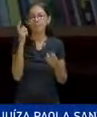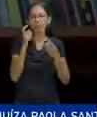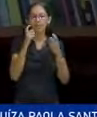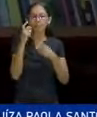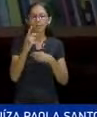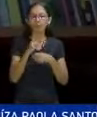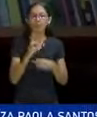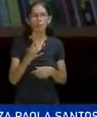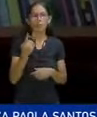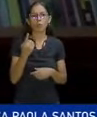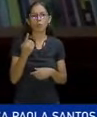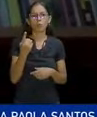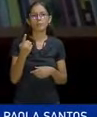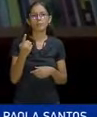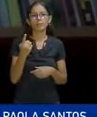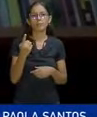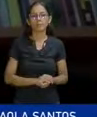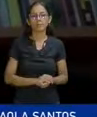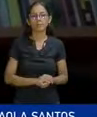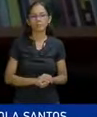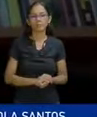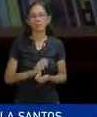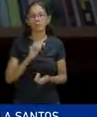pagou de forma correta